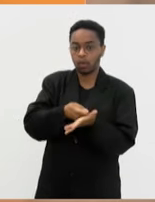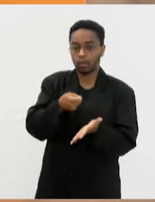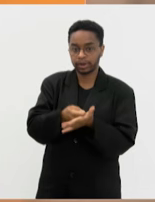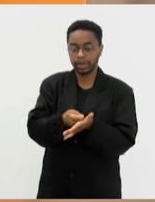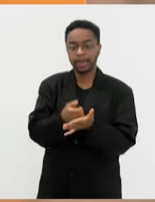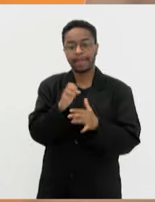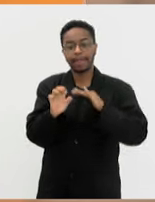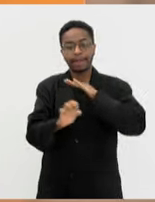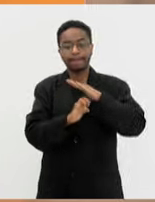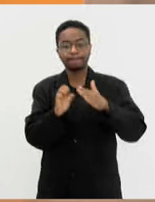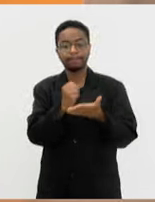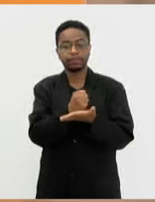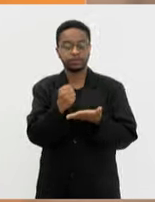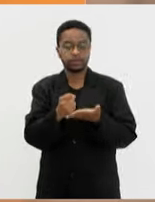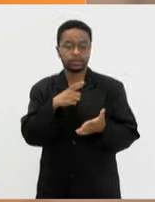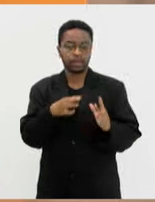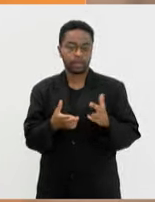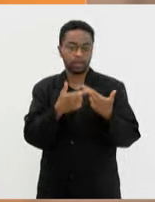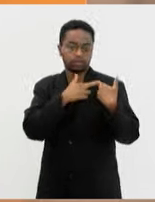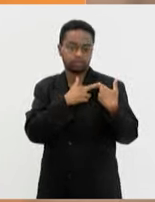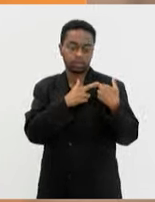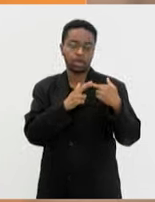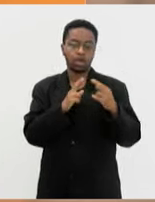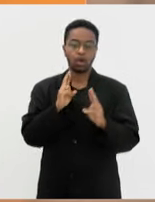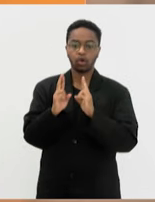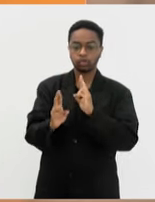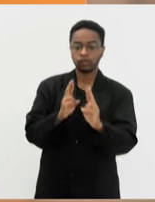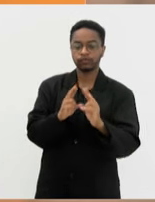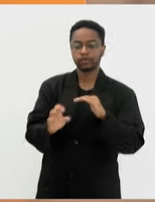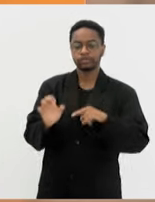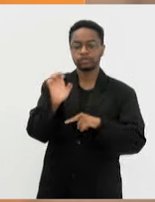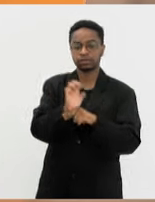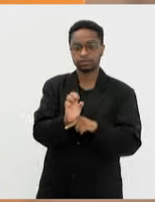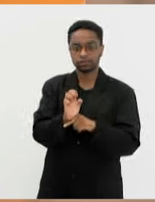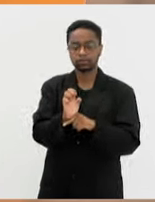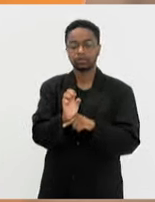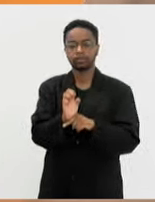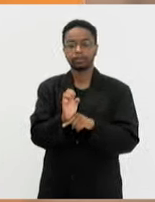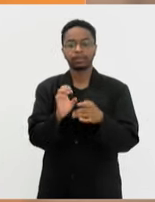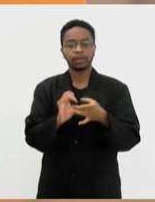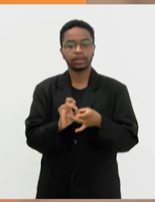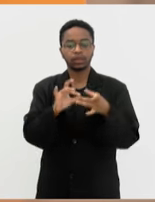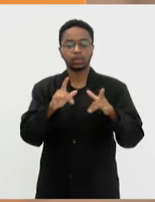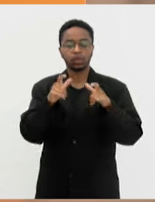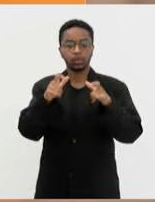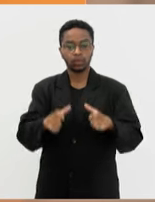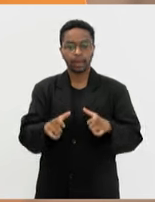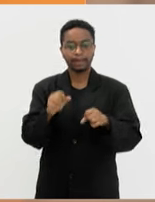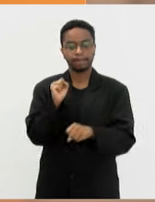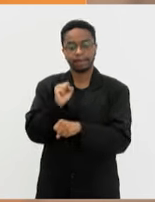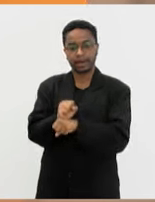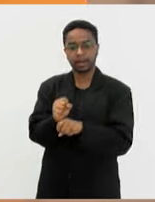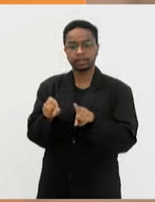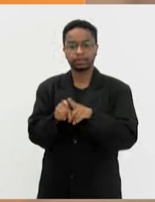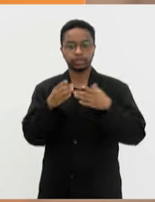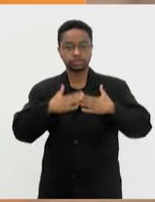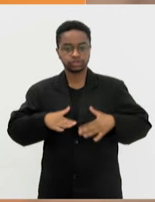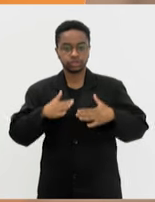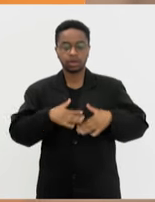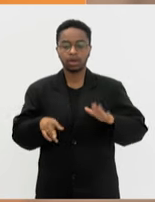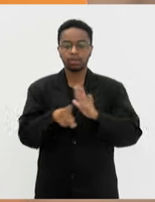concessionárias responsáveis por rodovias estaduais disponibilizem pontos de parada e descanso para